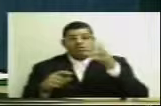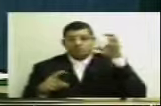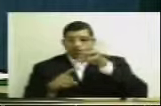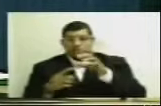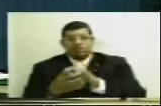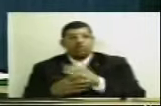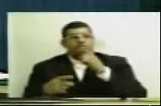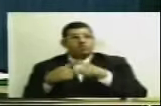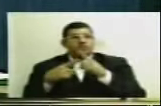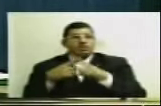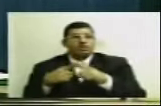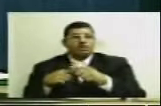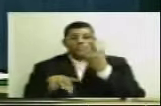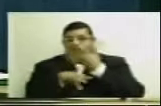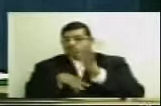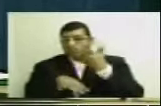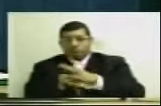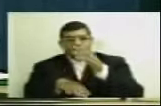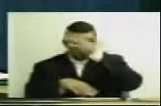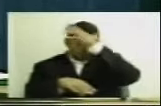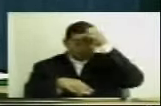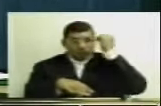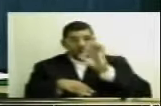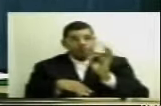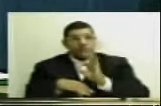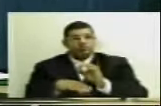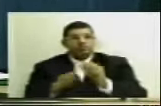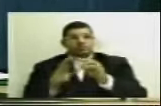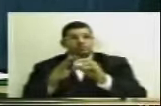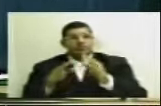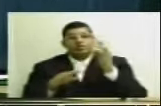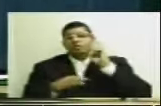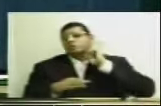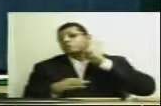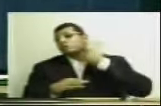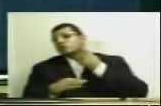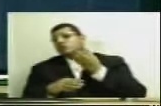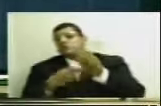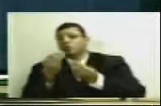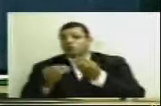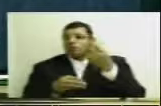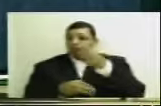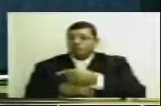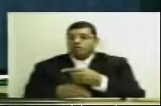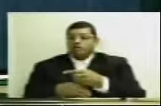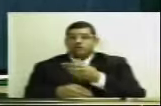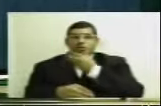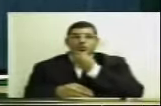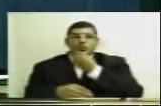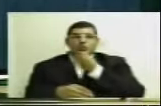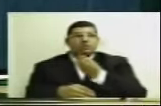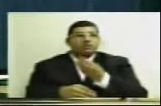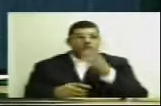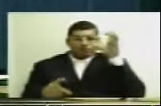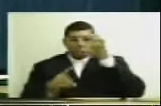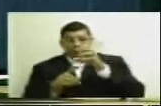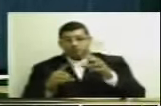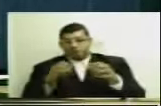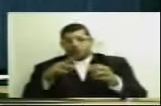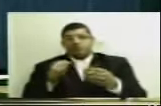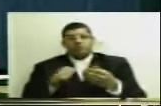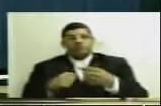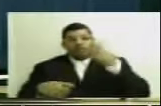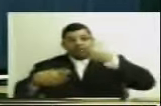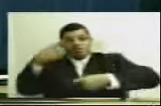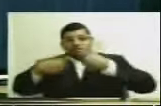cassado, porque não existe no Amazonas uma ficha tão suja quanto desse cidadão acusado de corrupção